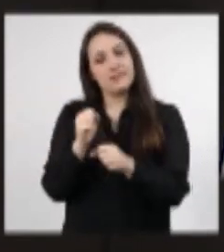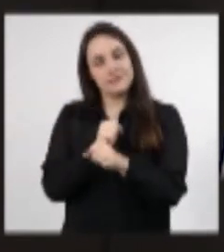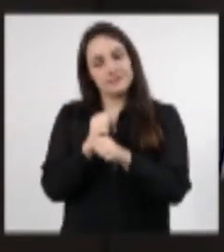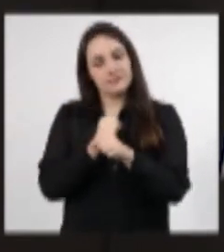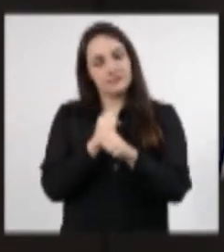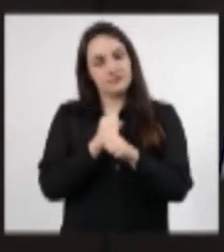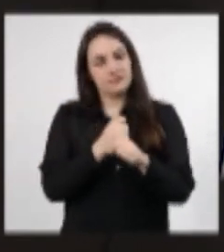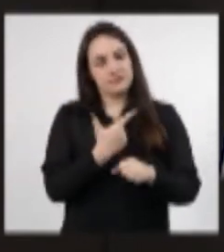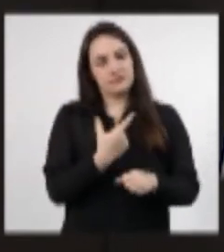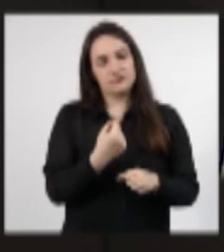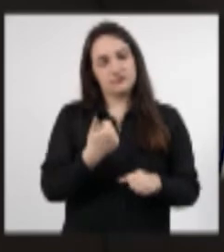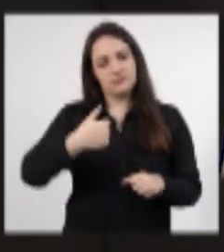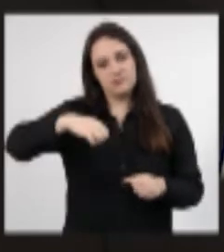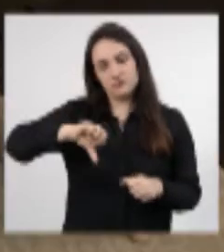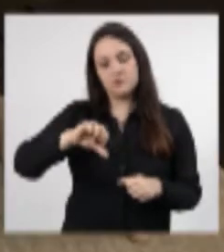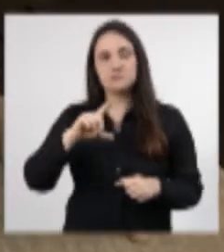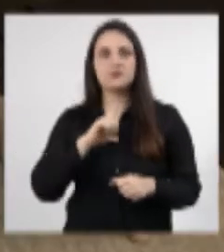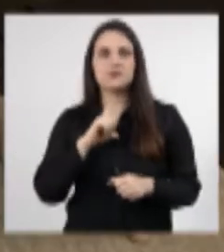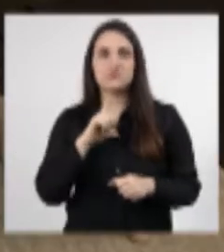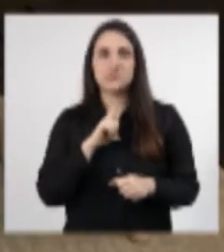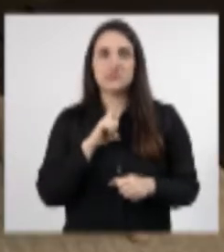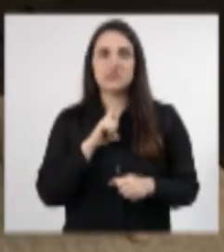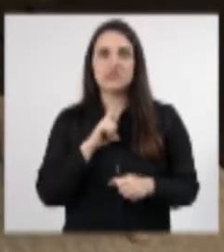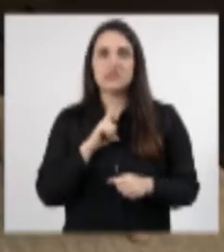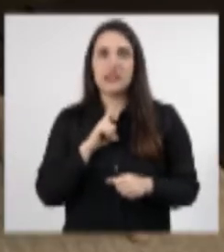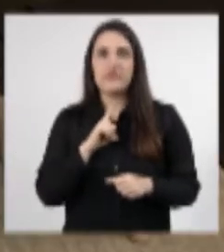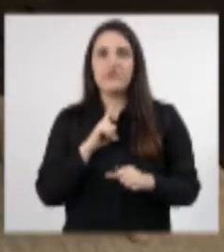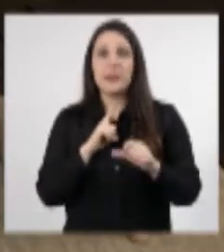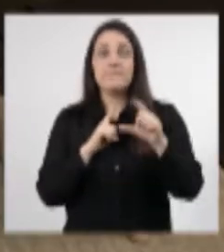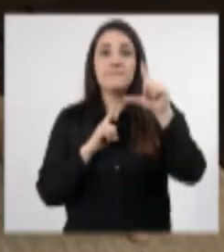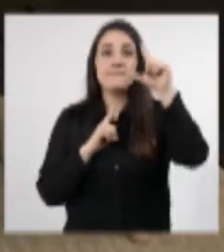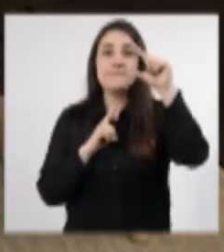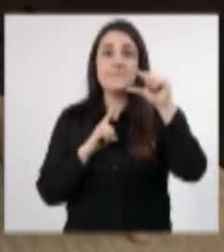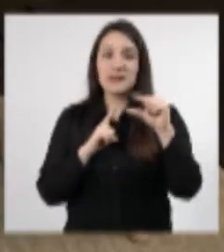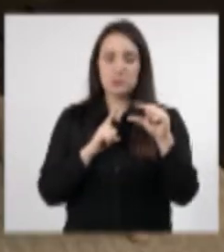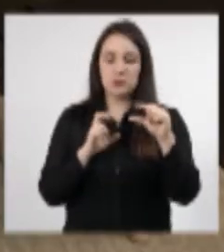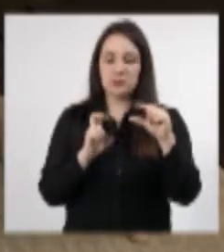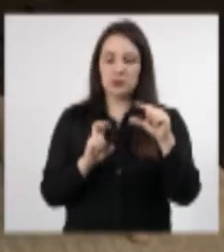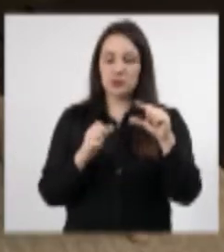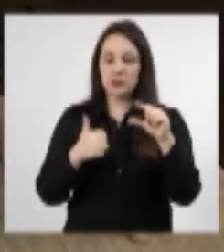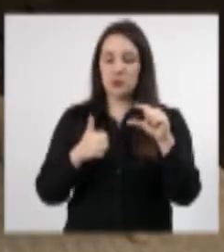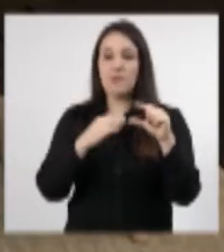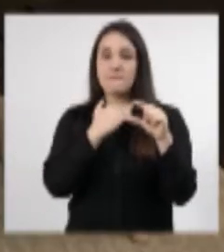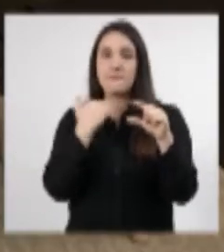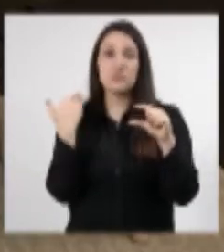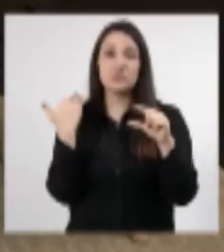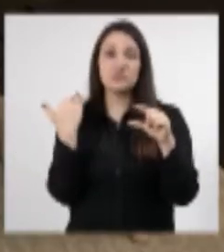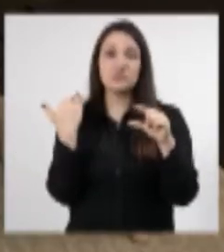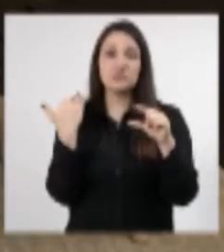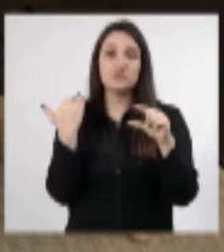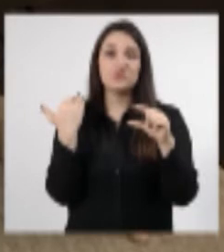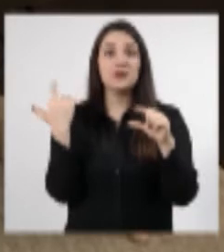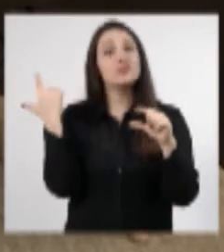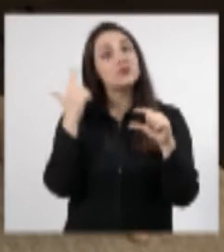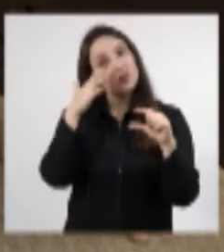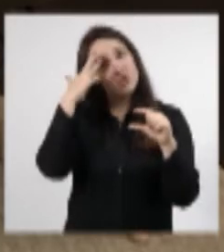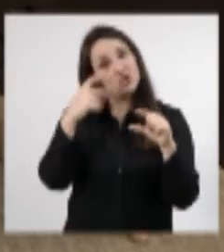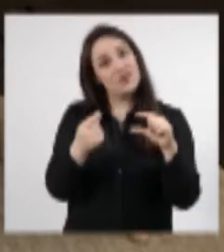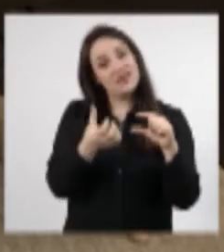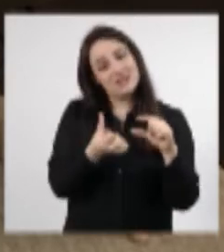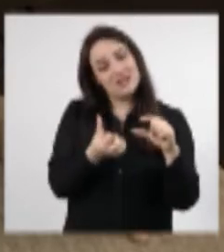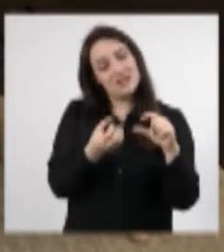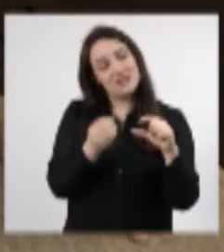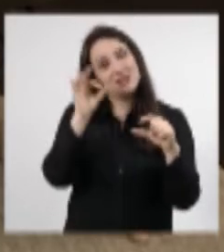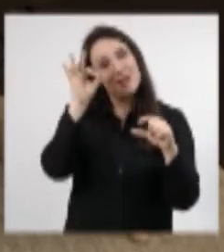de 2019 com 51 mortes a menos do que o ano 2018 e com uma resolutividade de